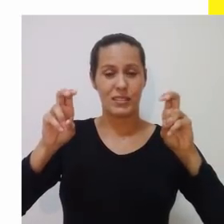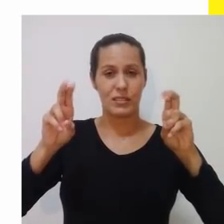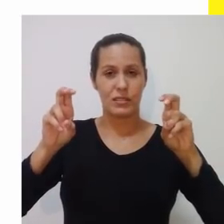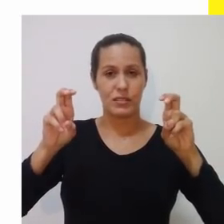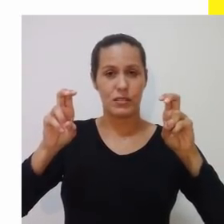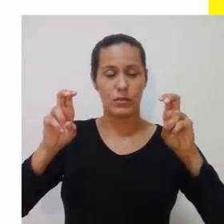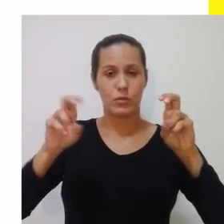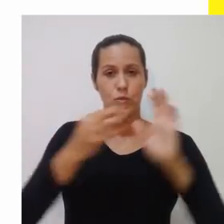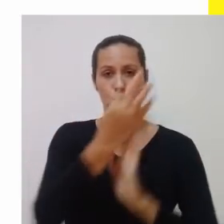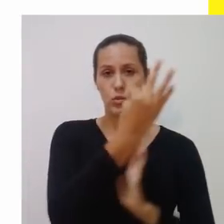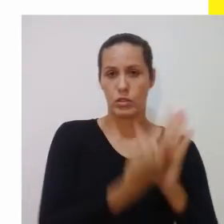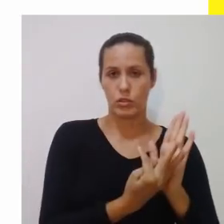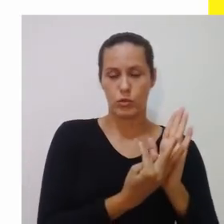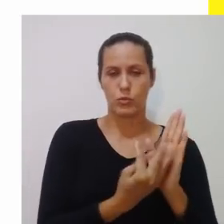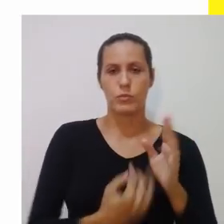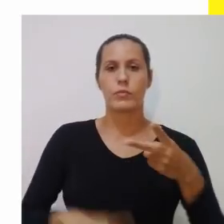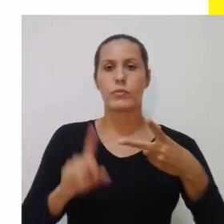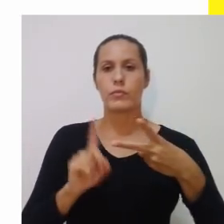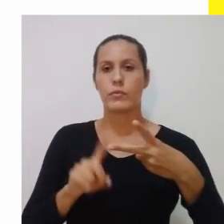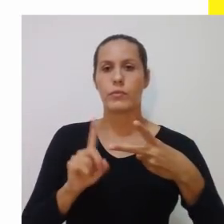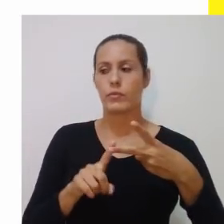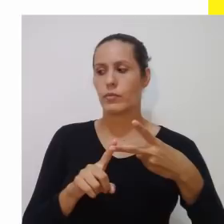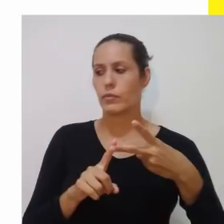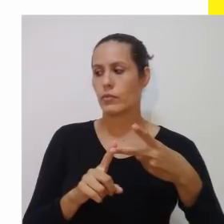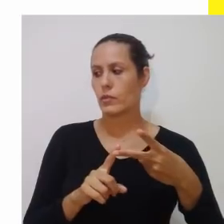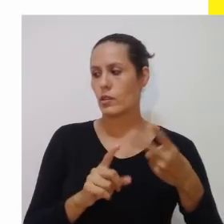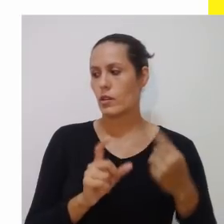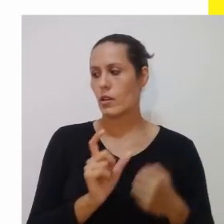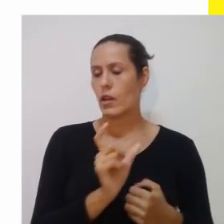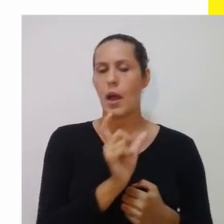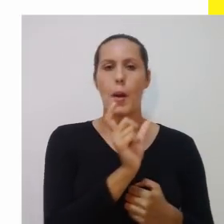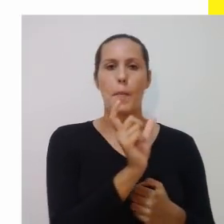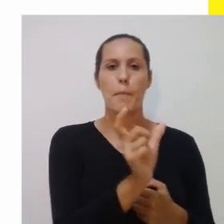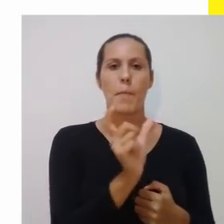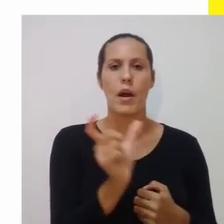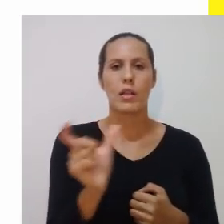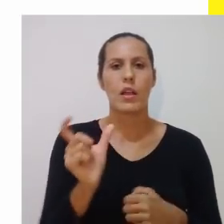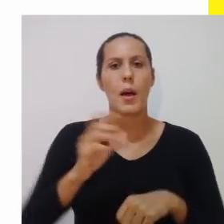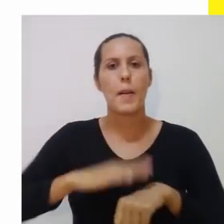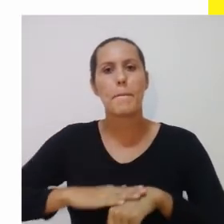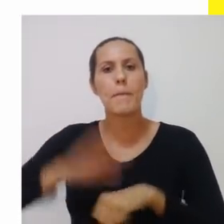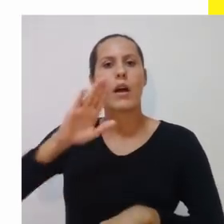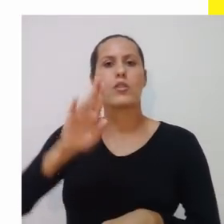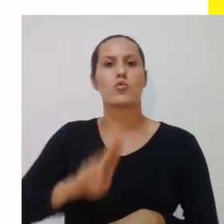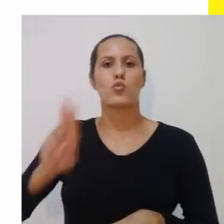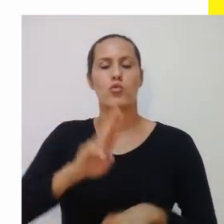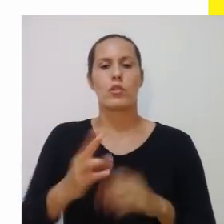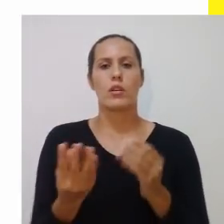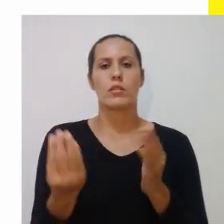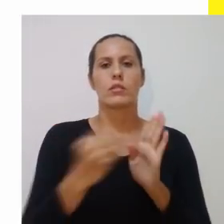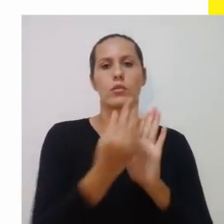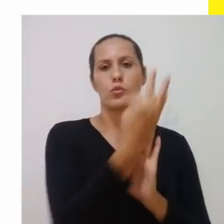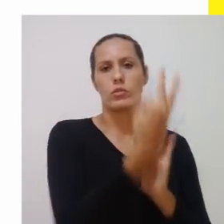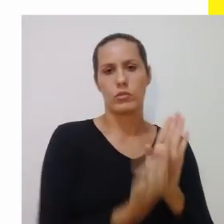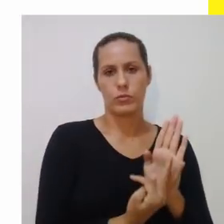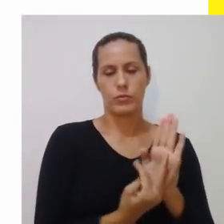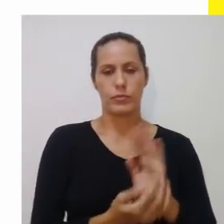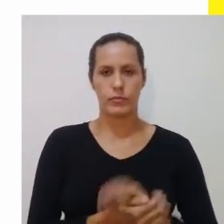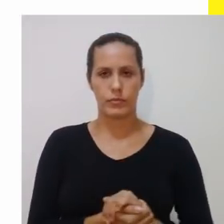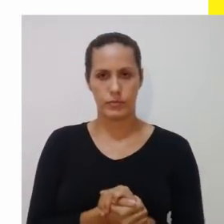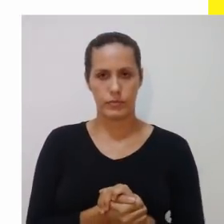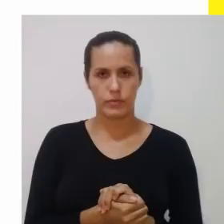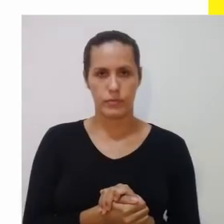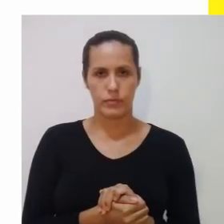do texto. E qual é a segunda? Palavras mais utilizadas. Título do texto